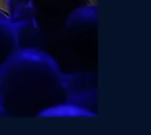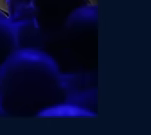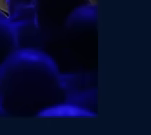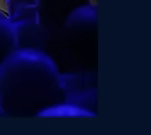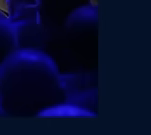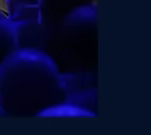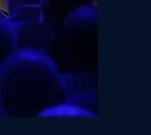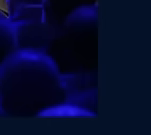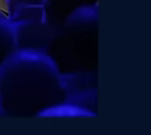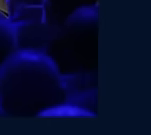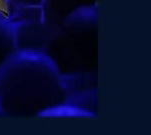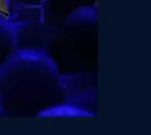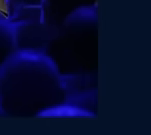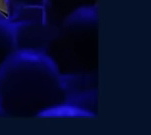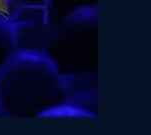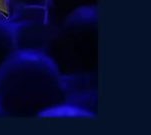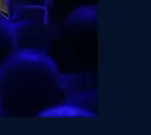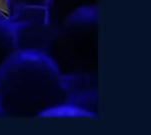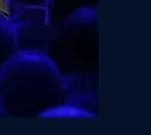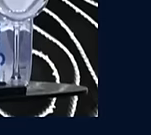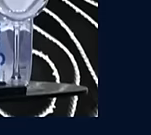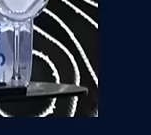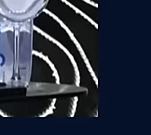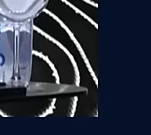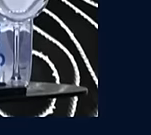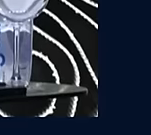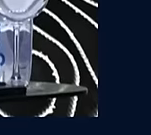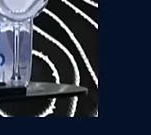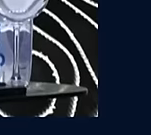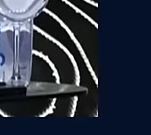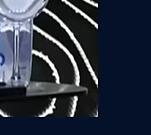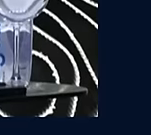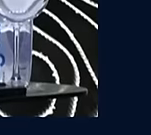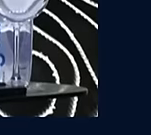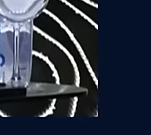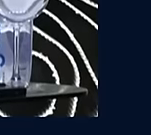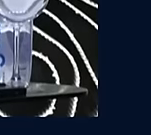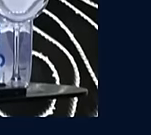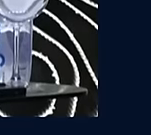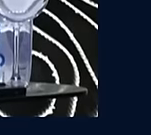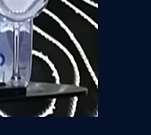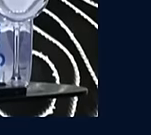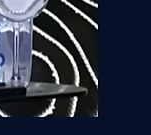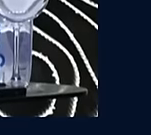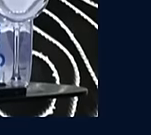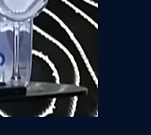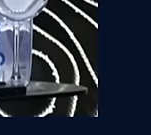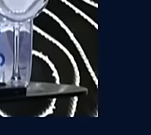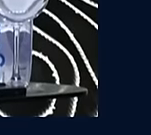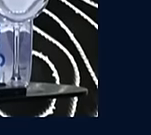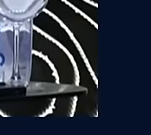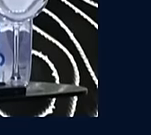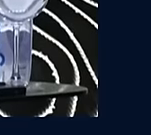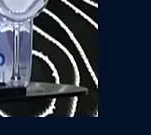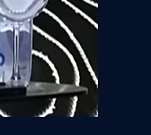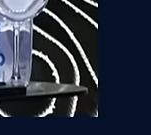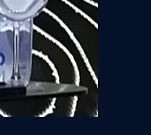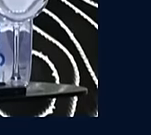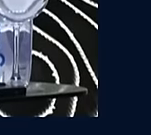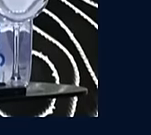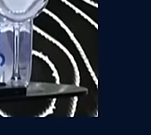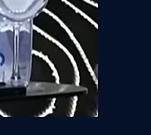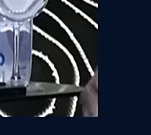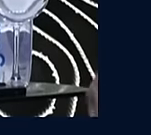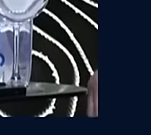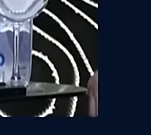uma entrevista a folia de São Paulo logo depois que os eh representantes de pp ministr do PP e republicanos foram alçados ao primeiro